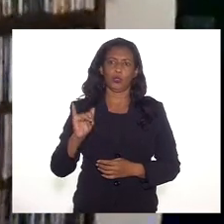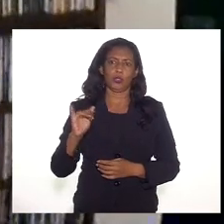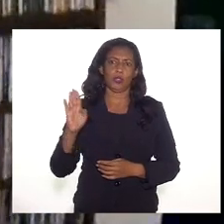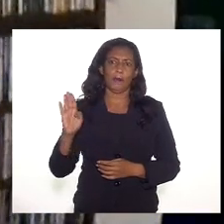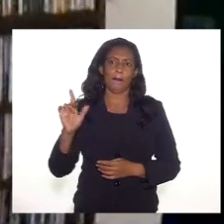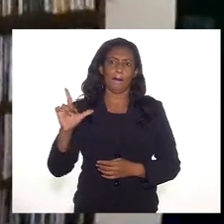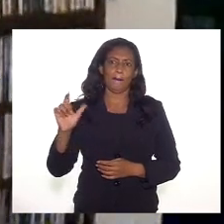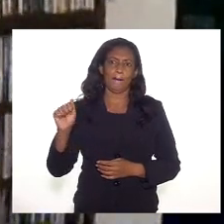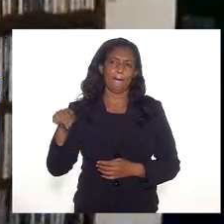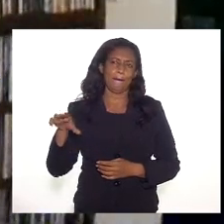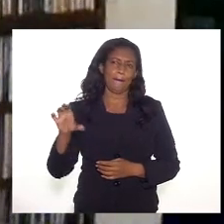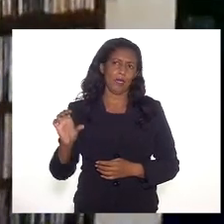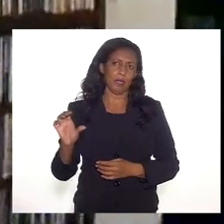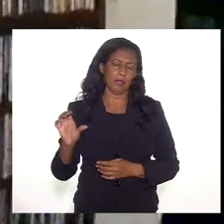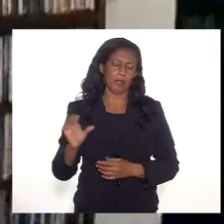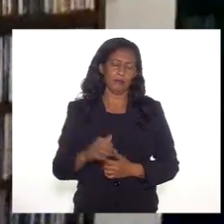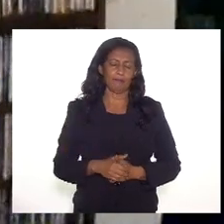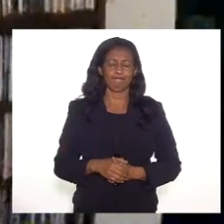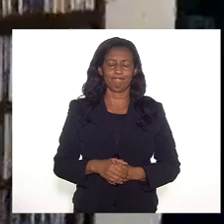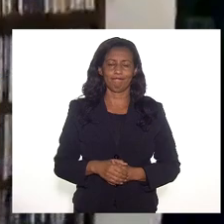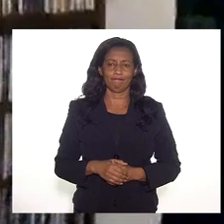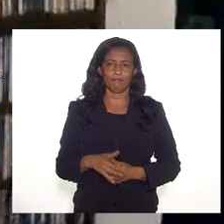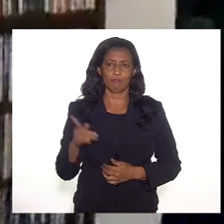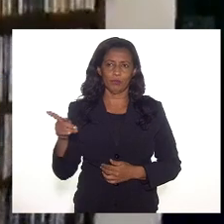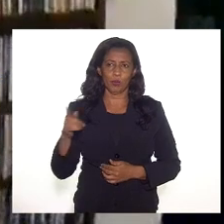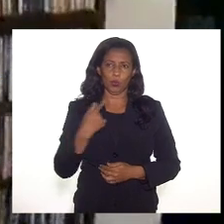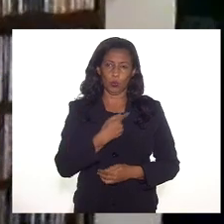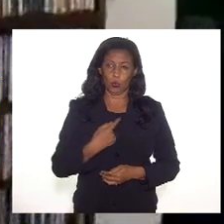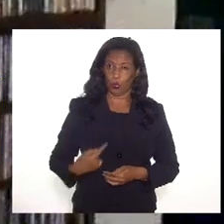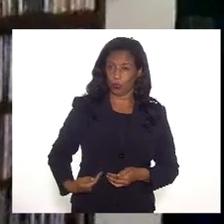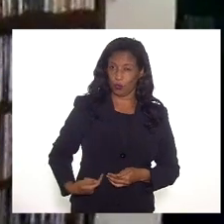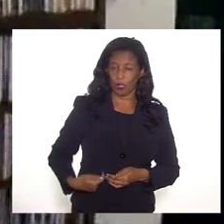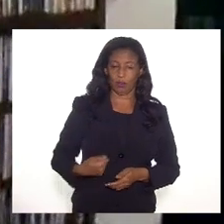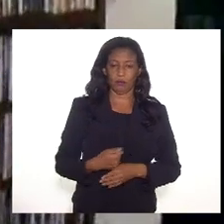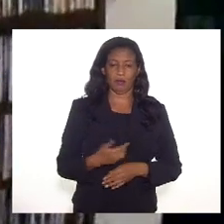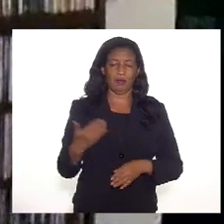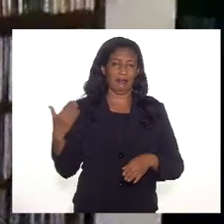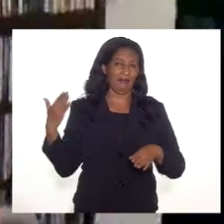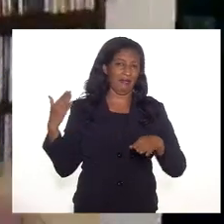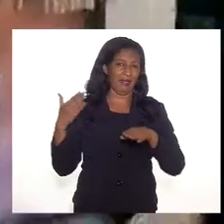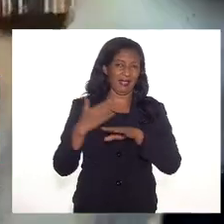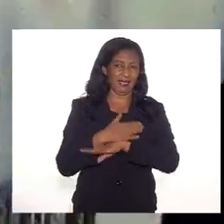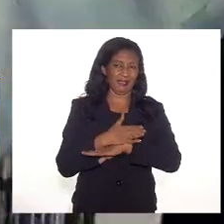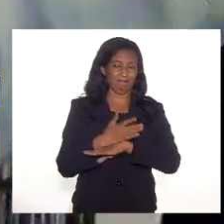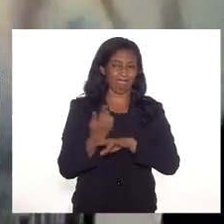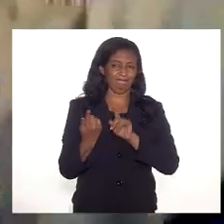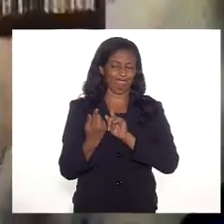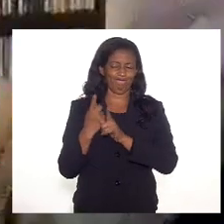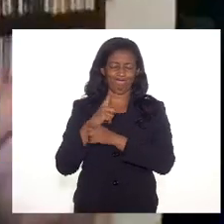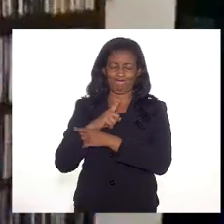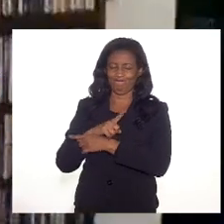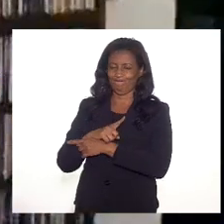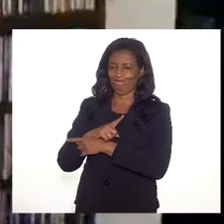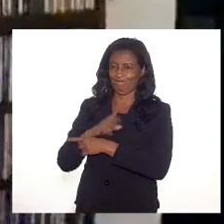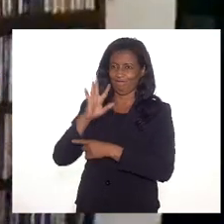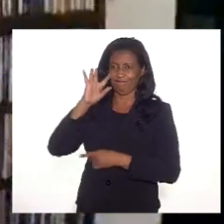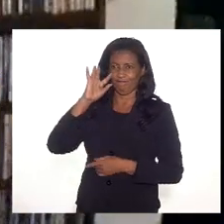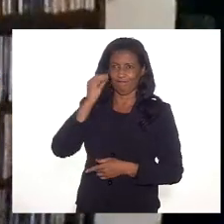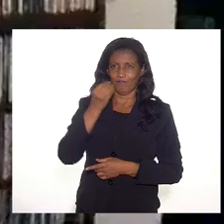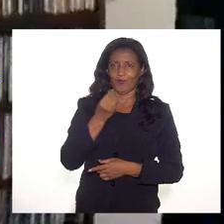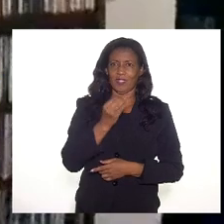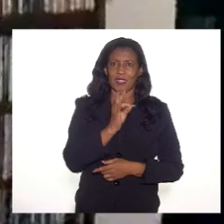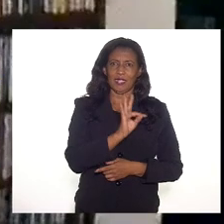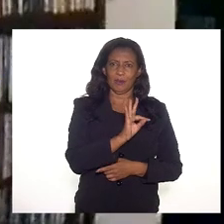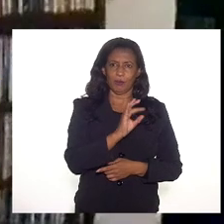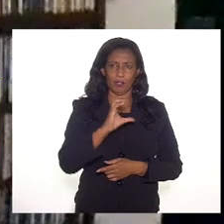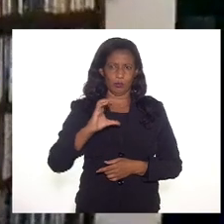a medida do governo no entanto entra em conflito com a decisão do tribunal